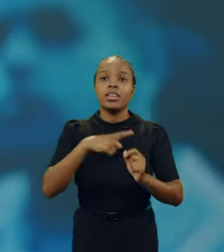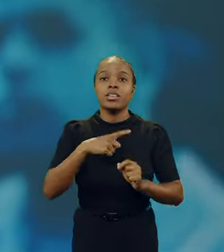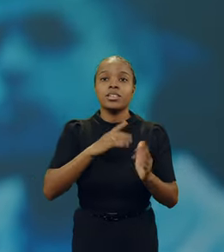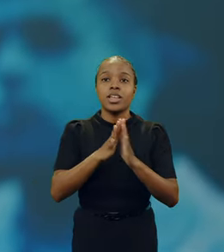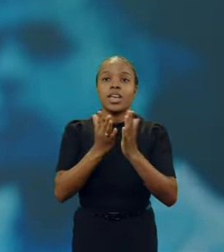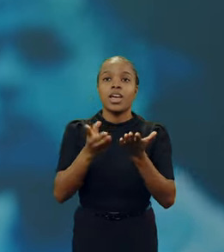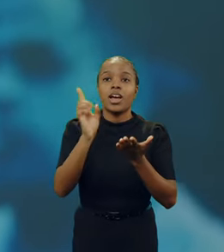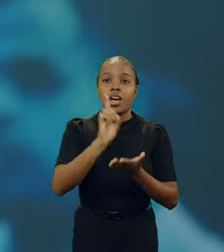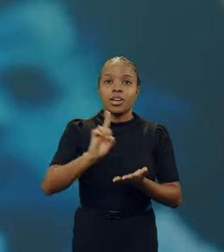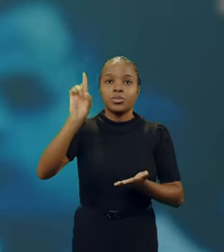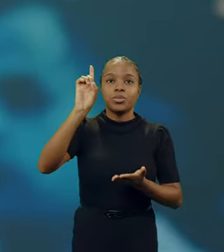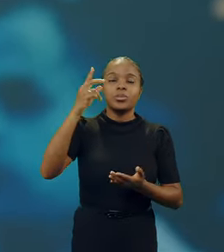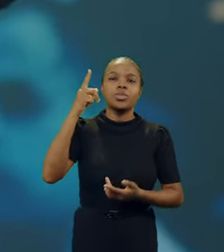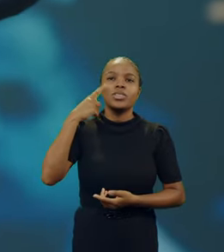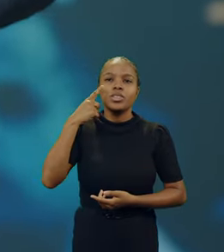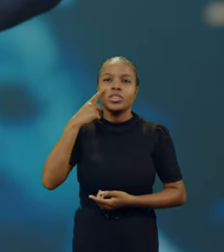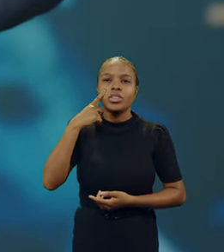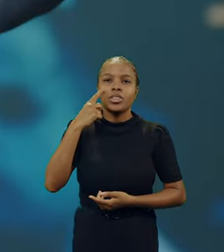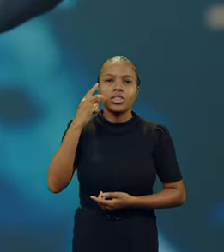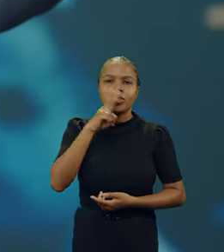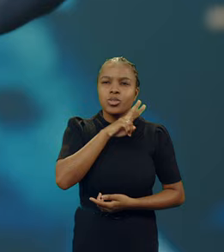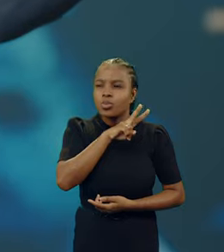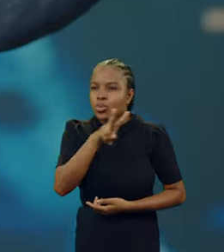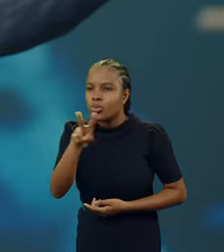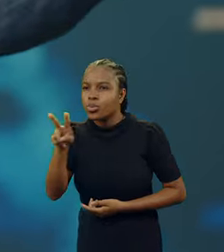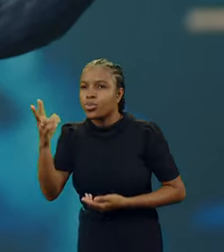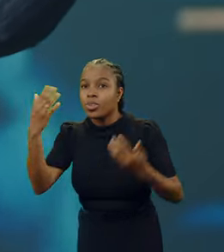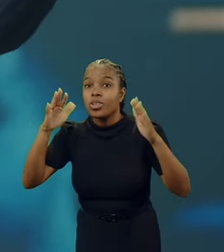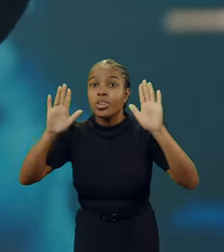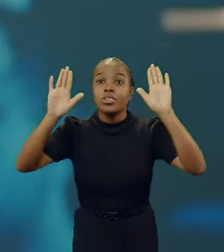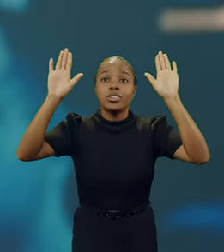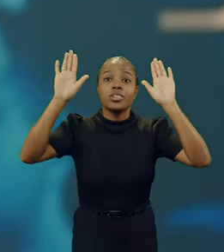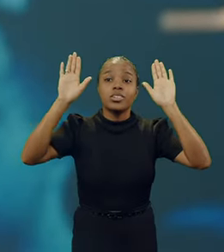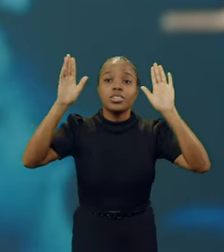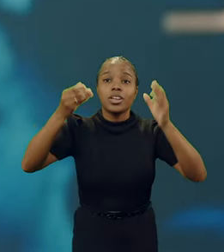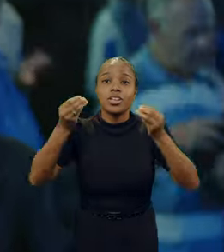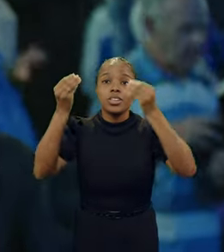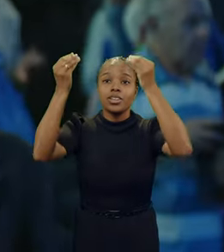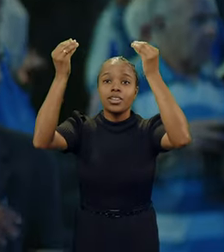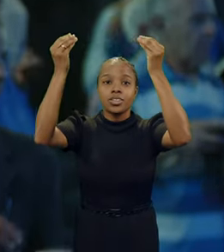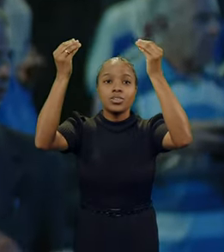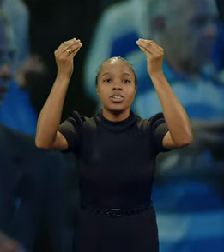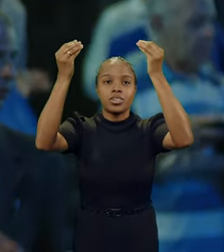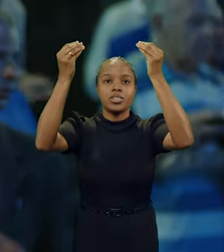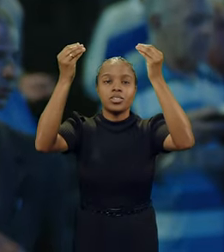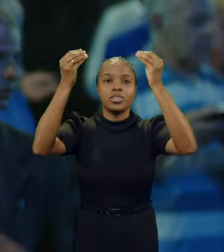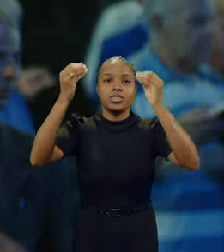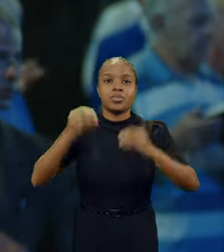Deus. Abane assim, ó, e dê um brado de glória para Deus.